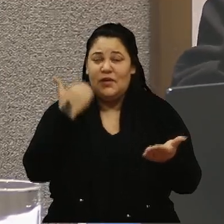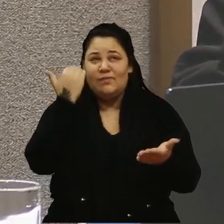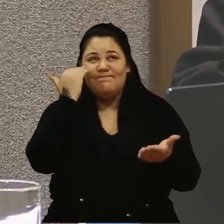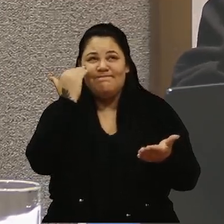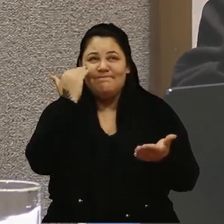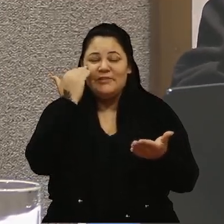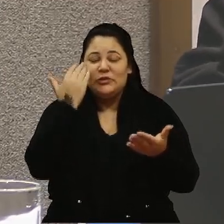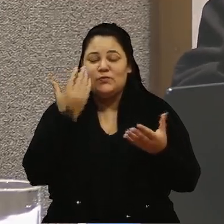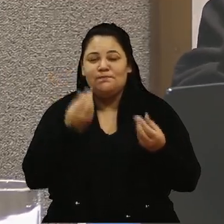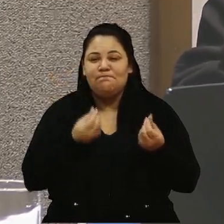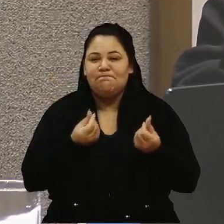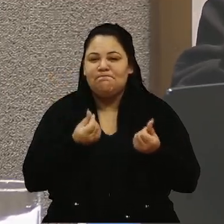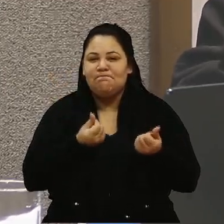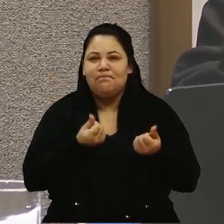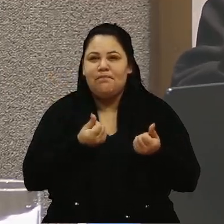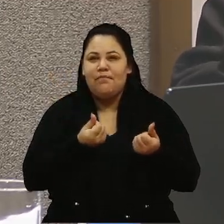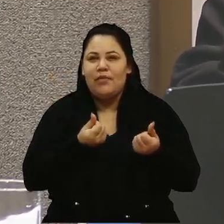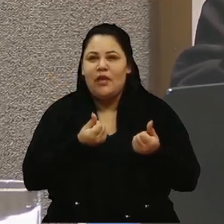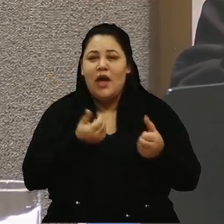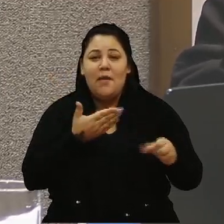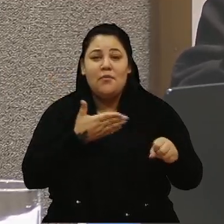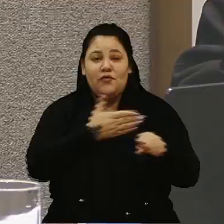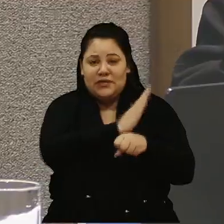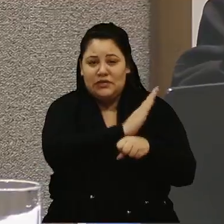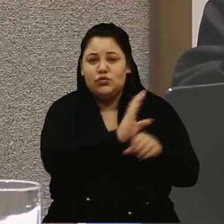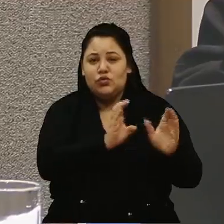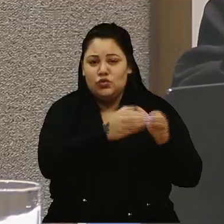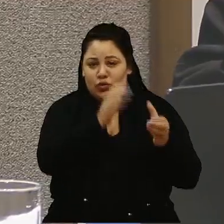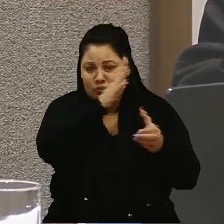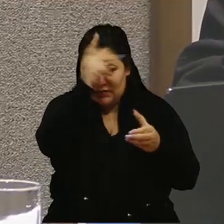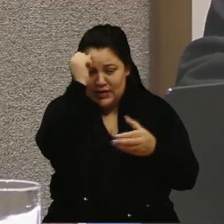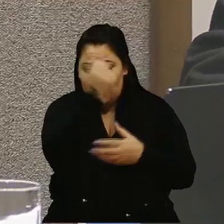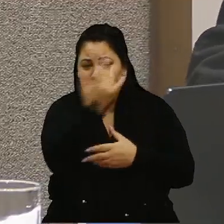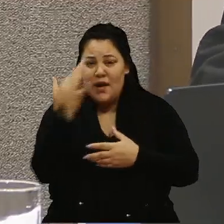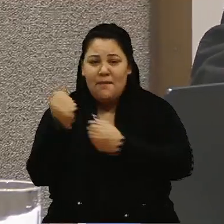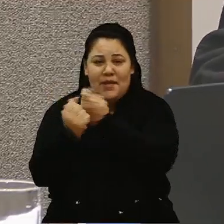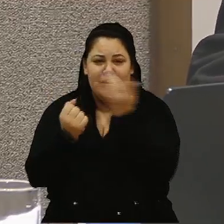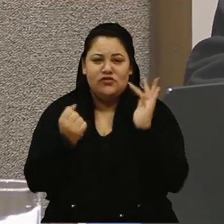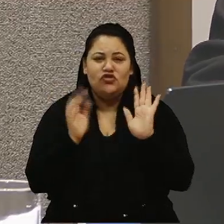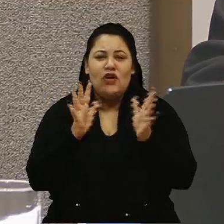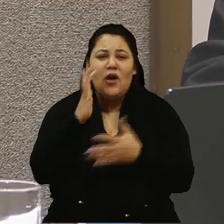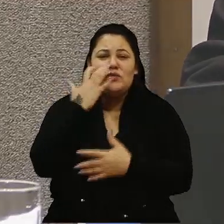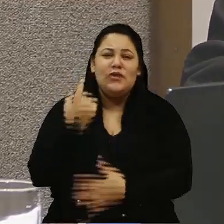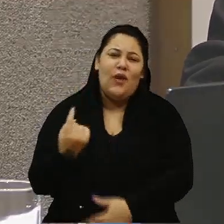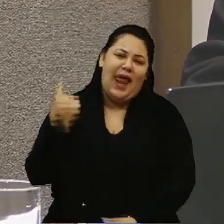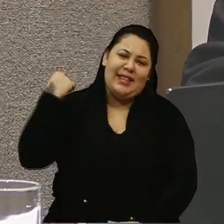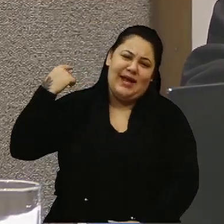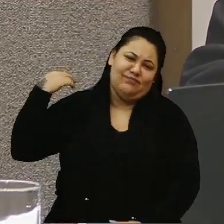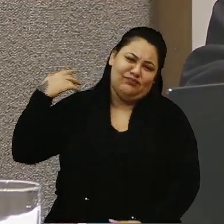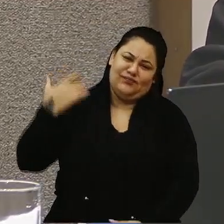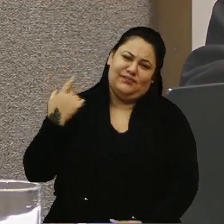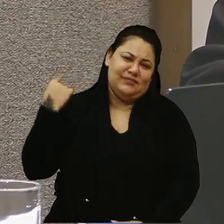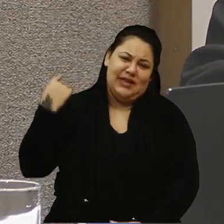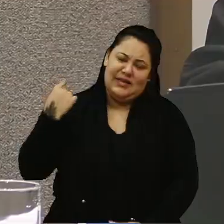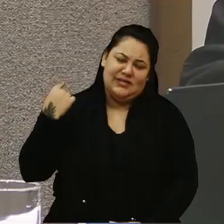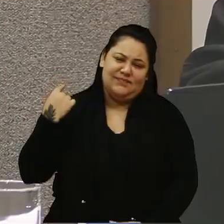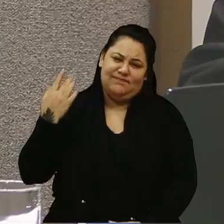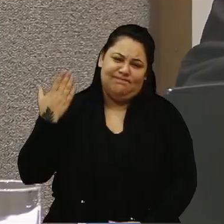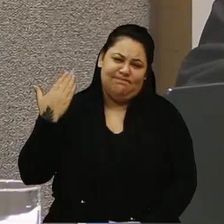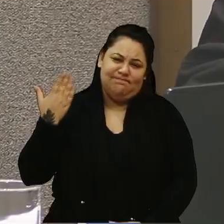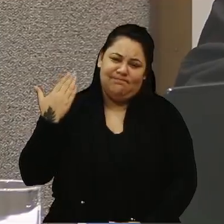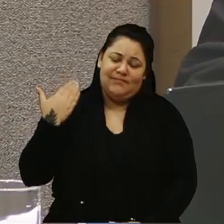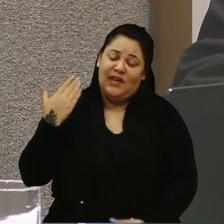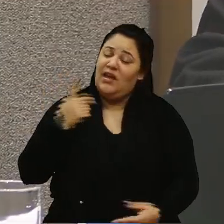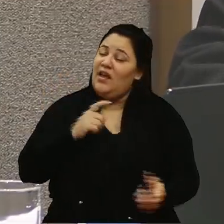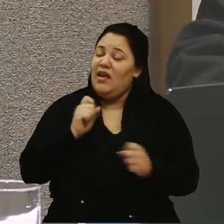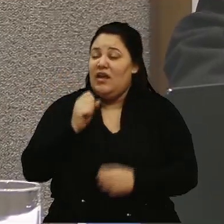que a aprovação pelo Conselho Municipal de Meio Ambiente já se deu lá atrás, provavelmente o Executivo